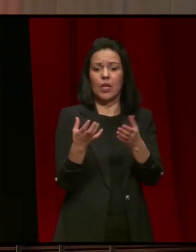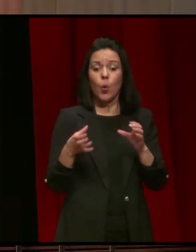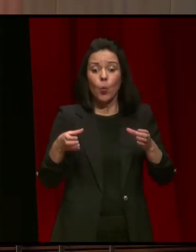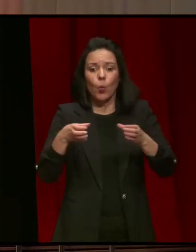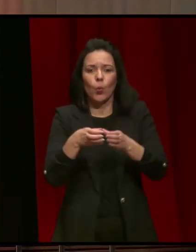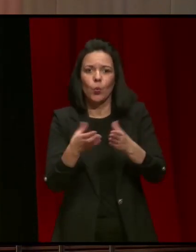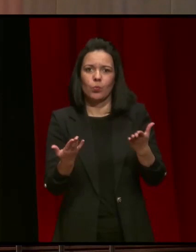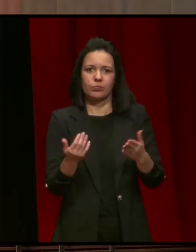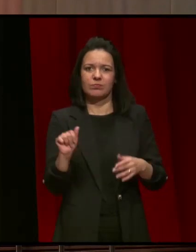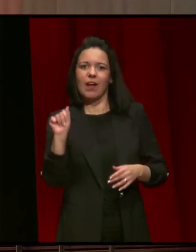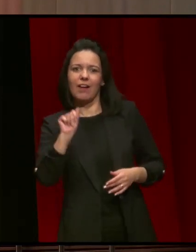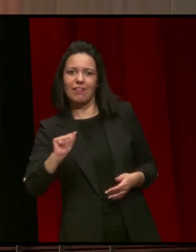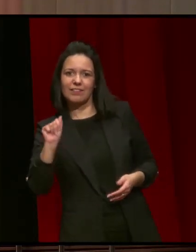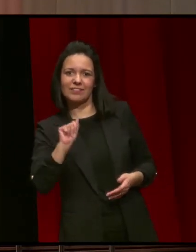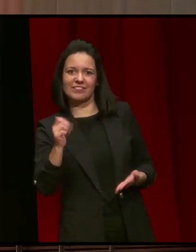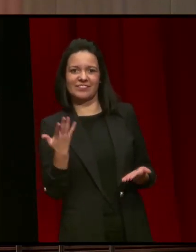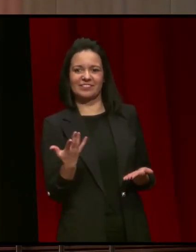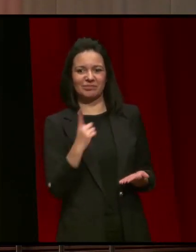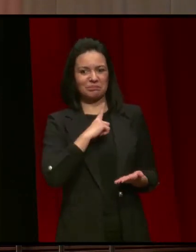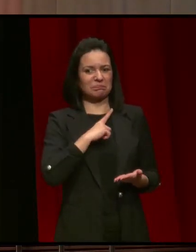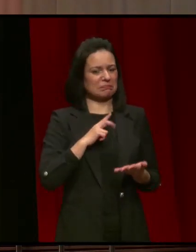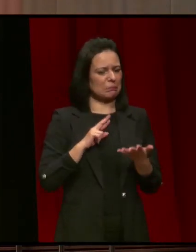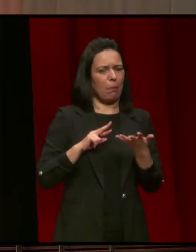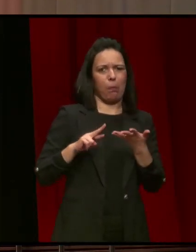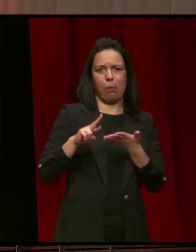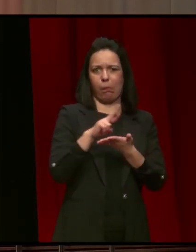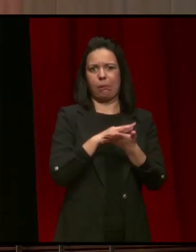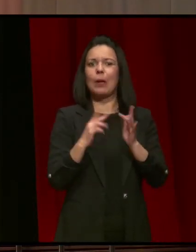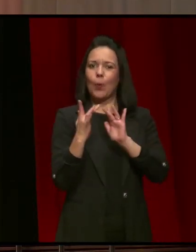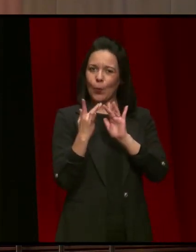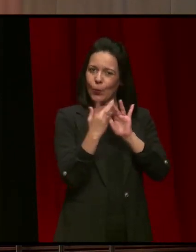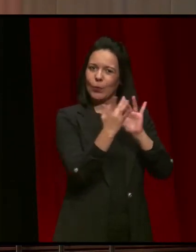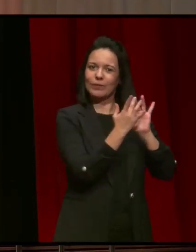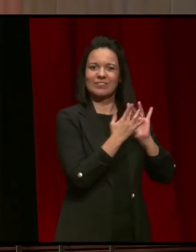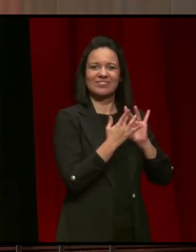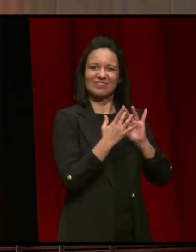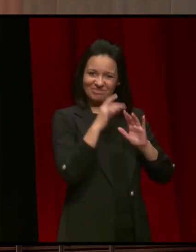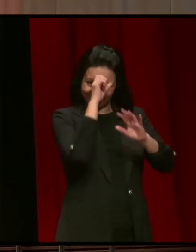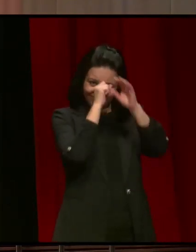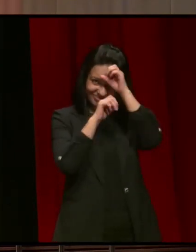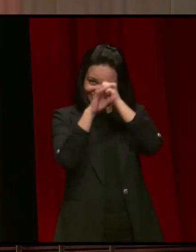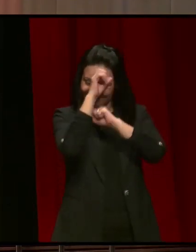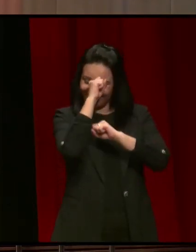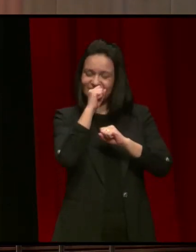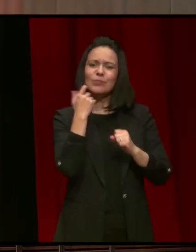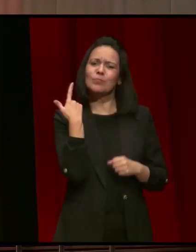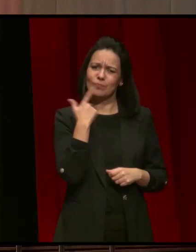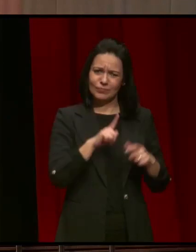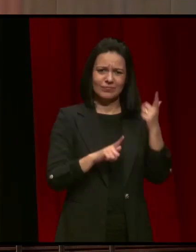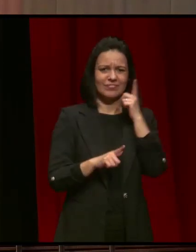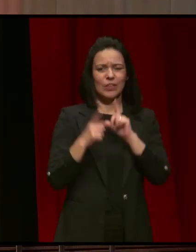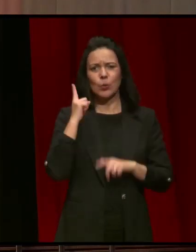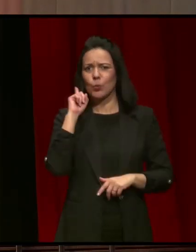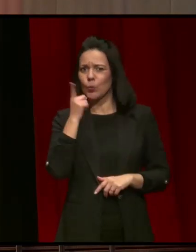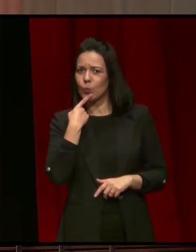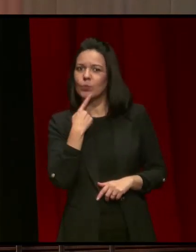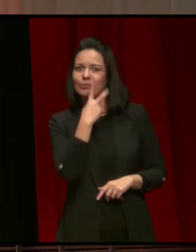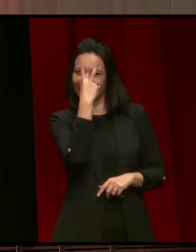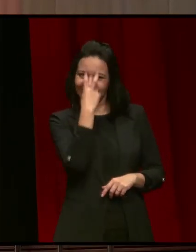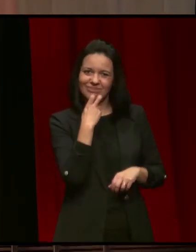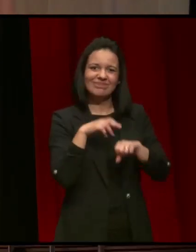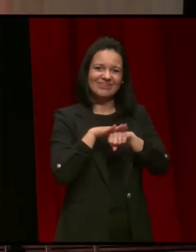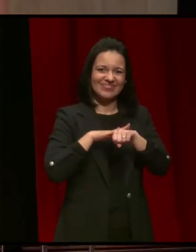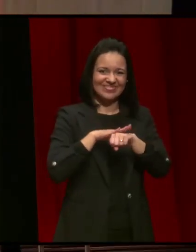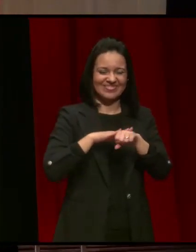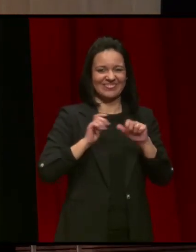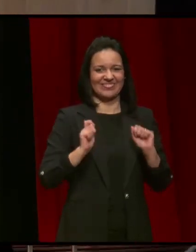tem associações. Vai e entra em contato com eles e você vai aprender a falar com surdos, cegos e assim por diante.